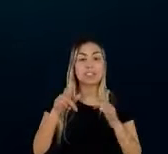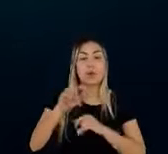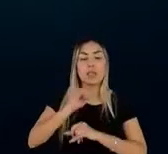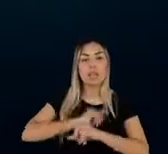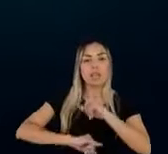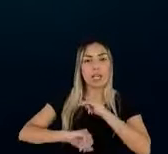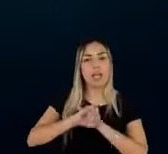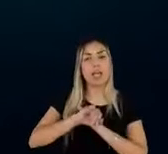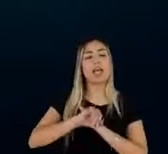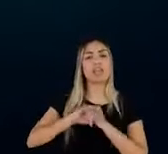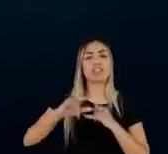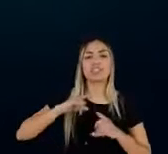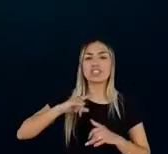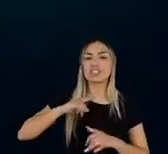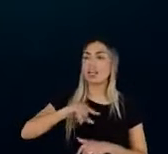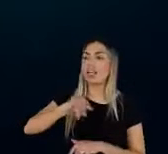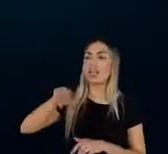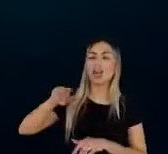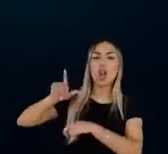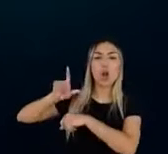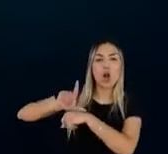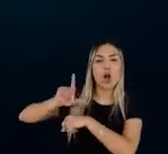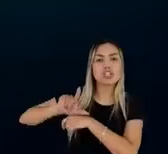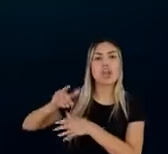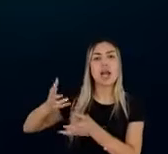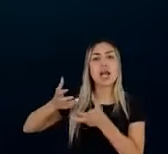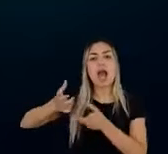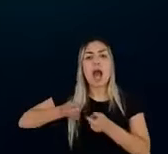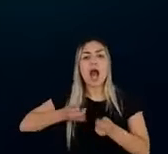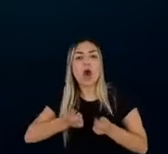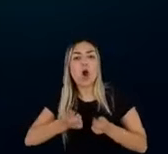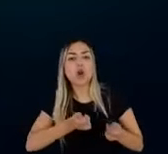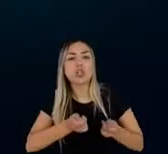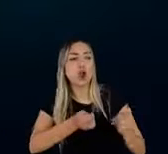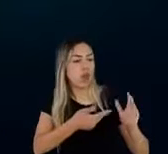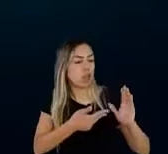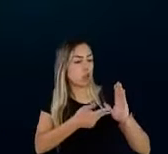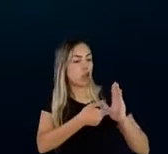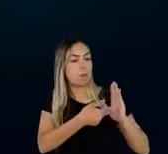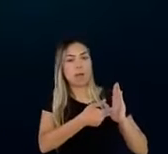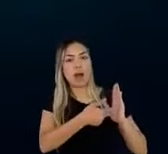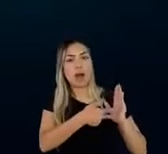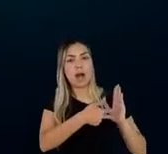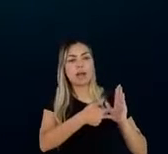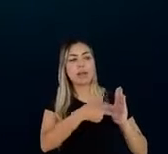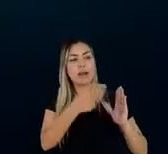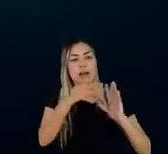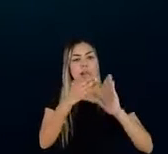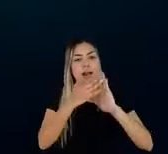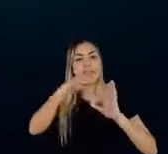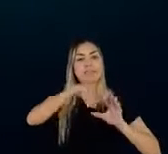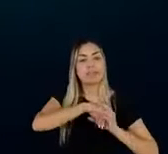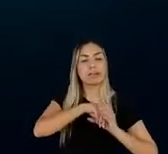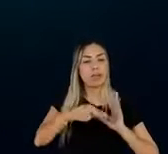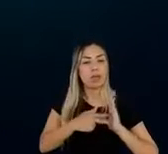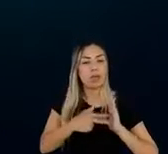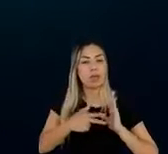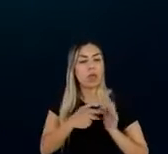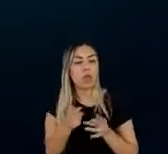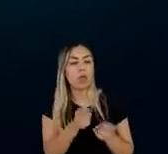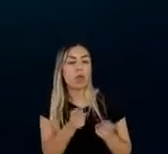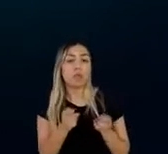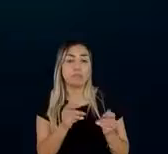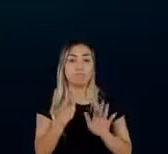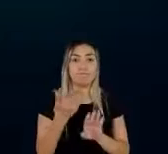monte de prestador de serviço querendo controlar as tomadas né das casas das pessoas essa semana mesmo eu